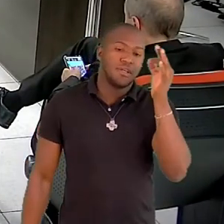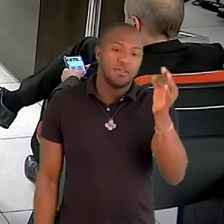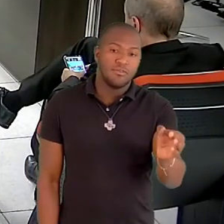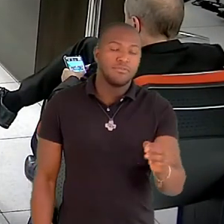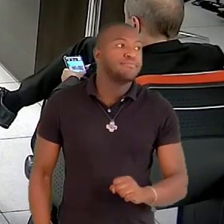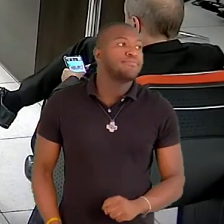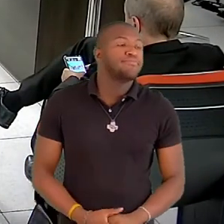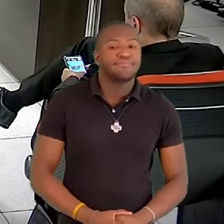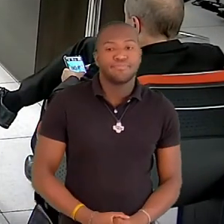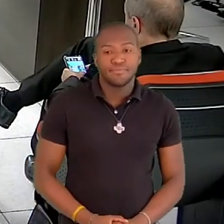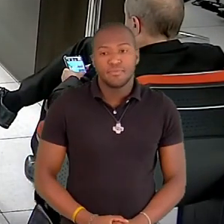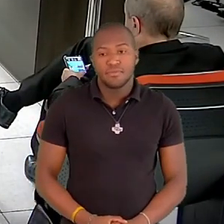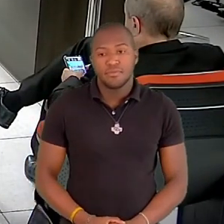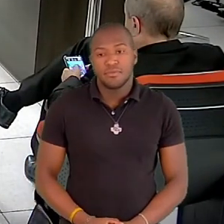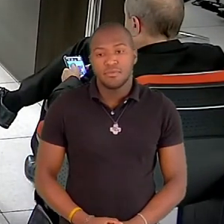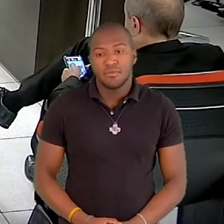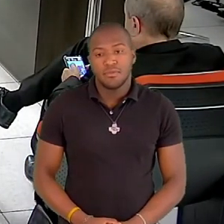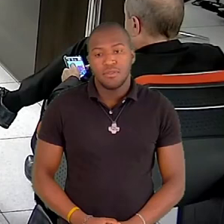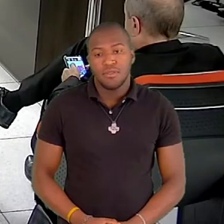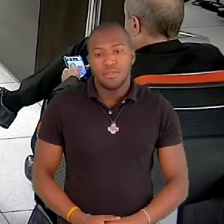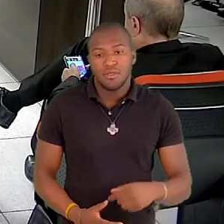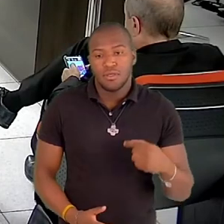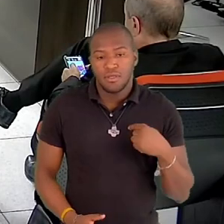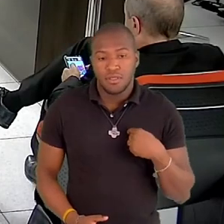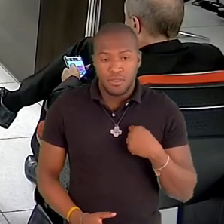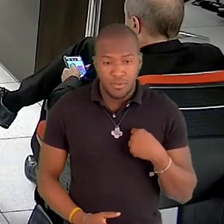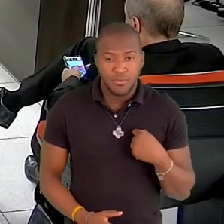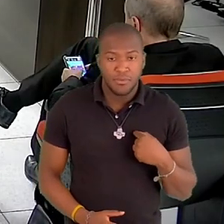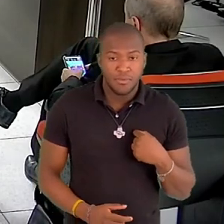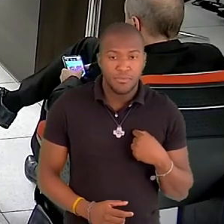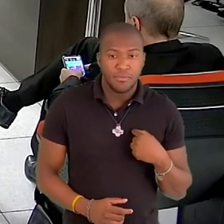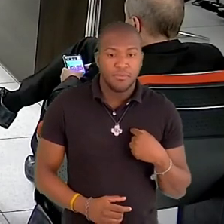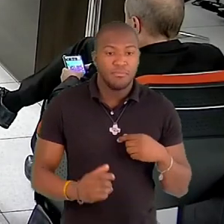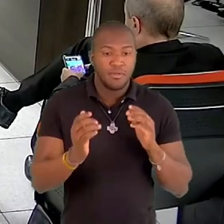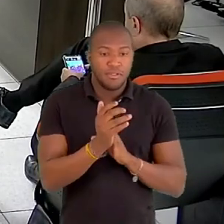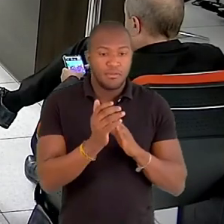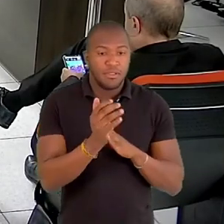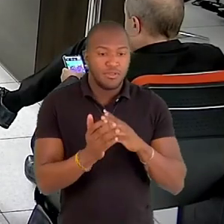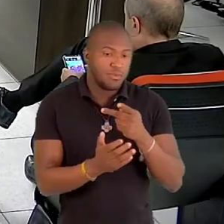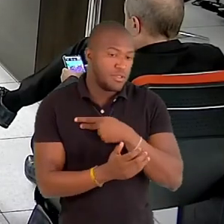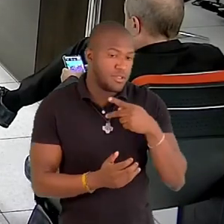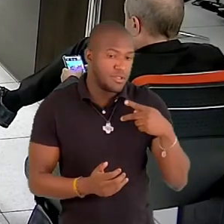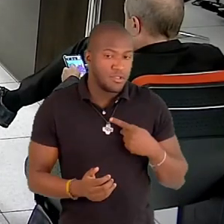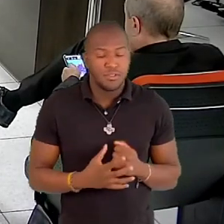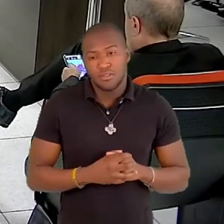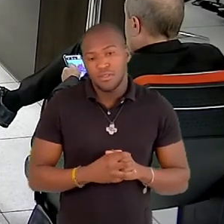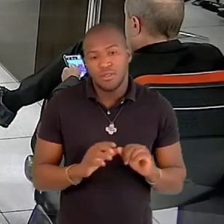Oswaldo. Para não ficar repetitivo, eu devo apenas parabenizar a Vossa Excelência pela iniciativa.